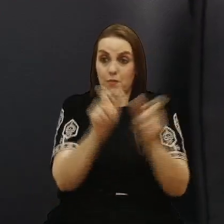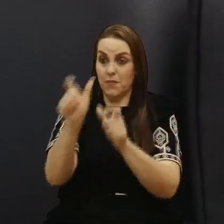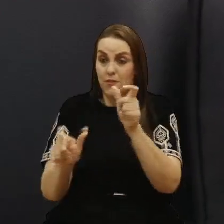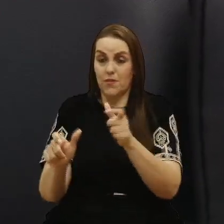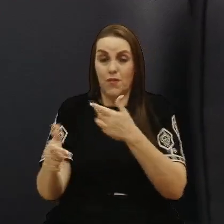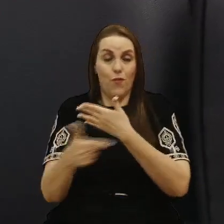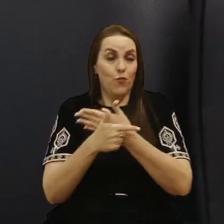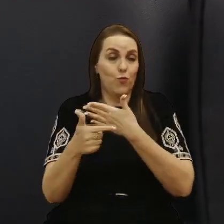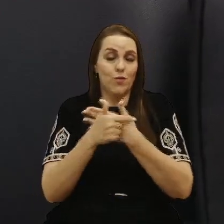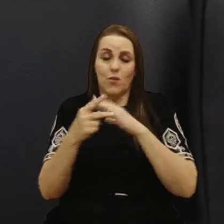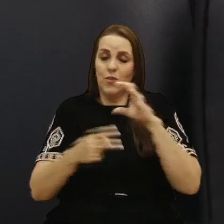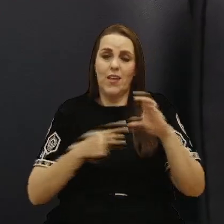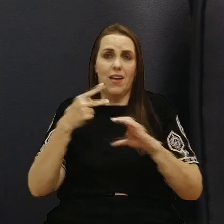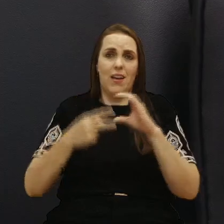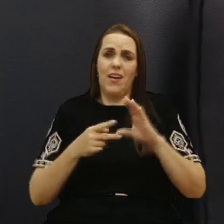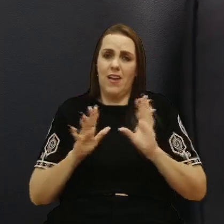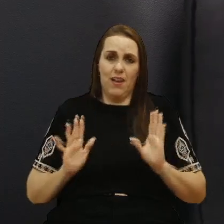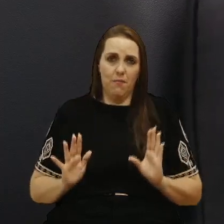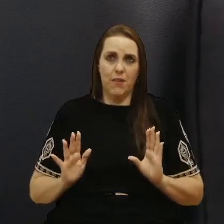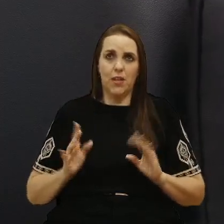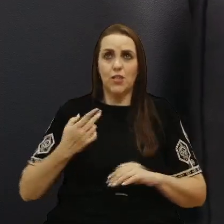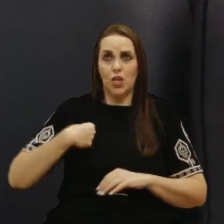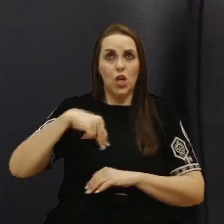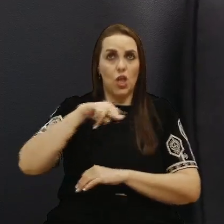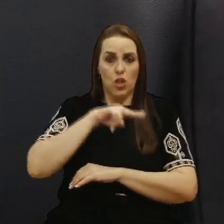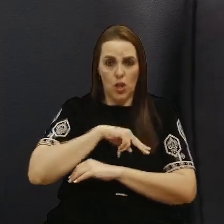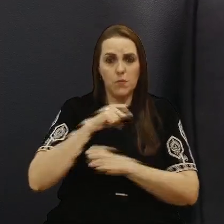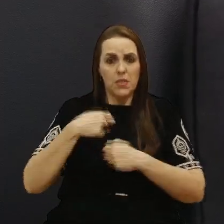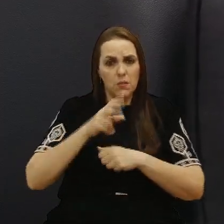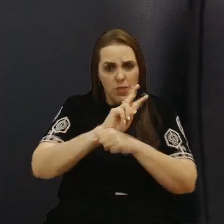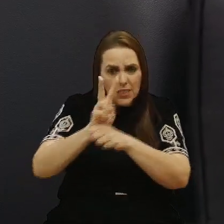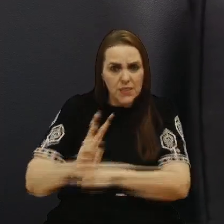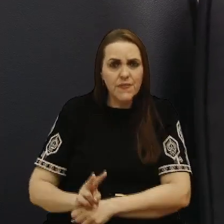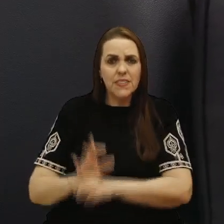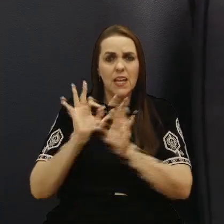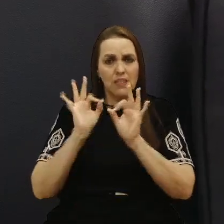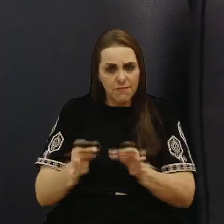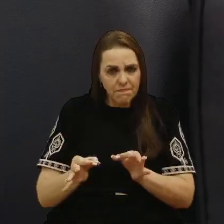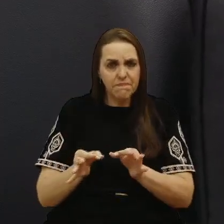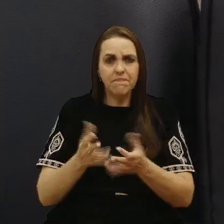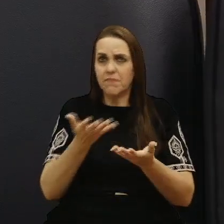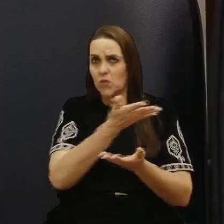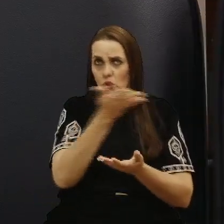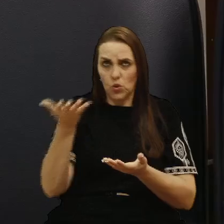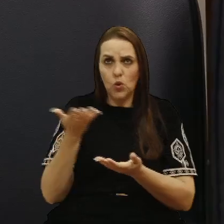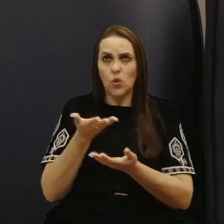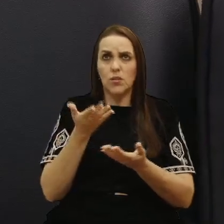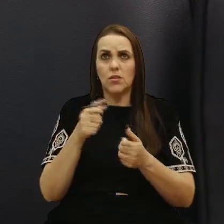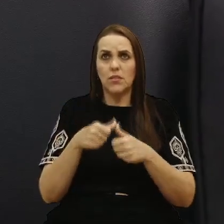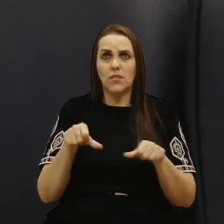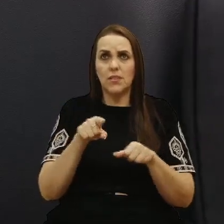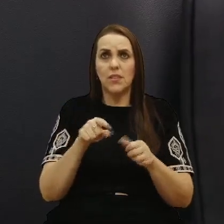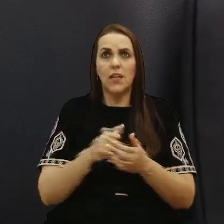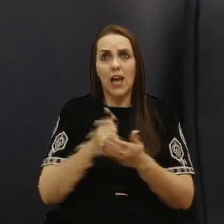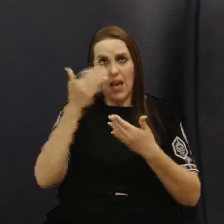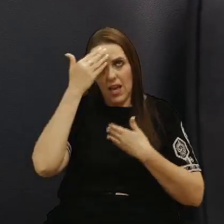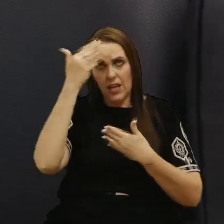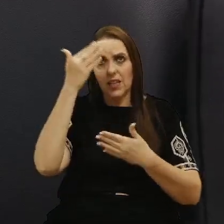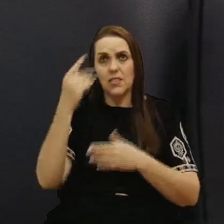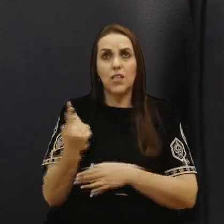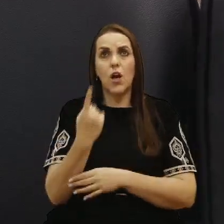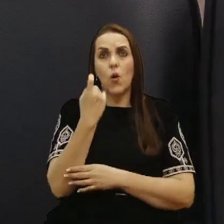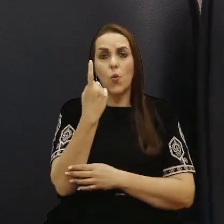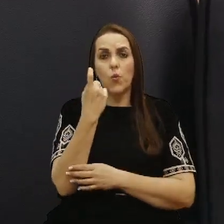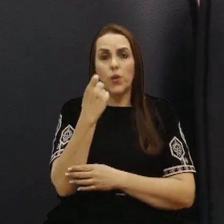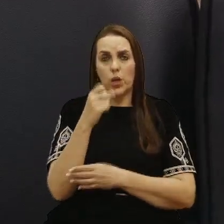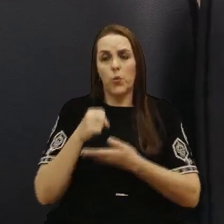ser, não despachante da Prefeitura, aqui nós deveríamos fiscalizar o Poder Executivo, como os que estão aqui fazem, né? Agradecer só uma pessoa da base que está